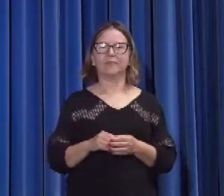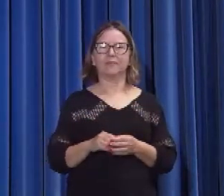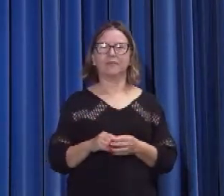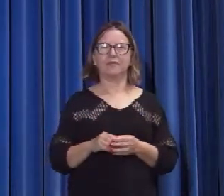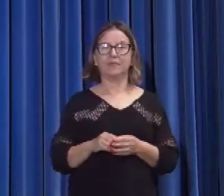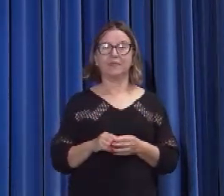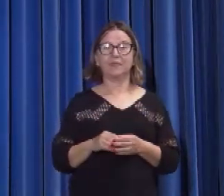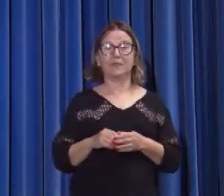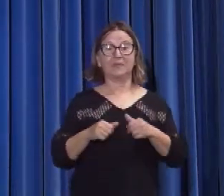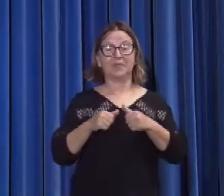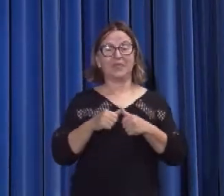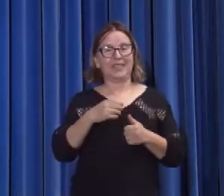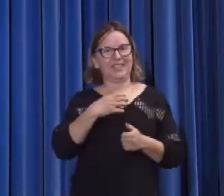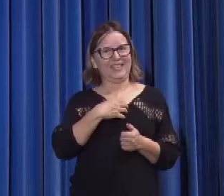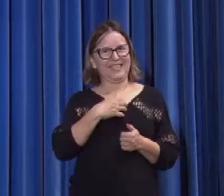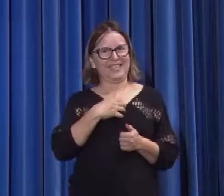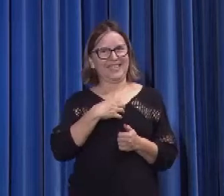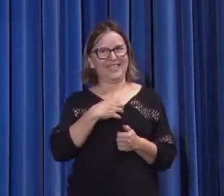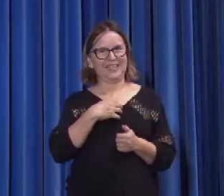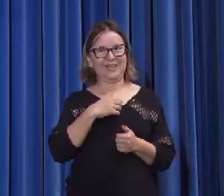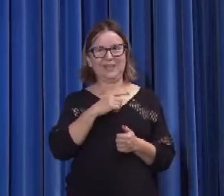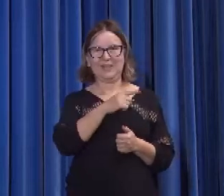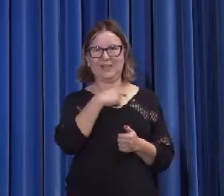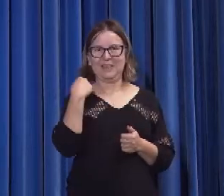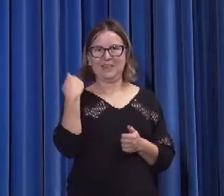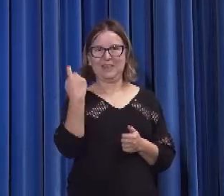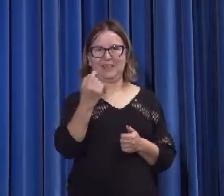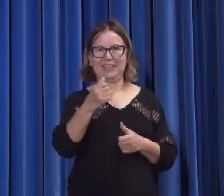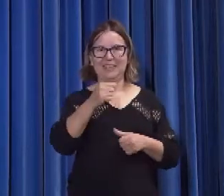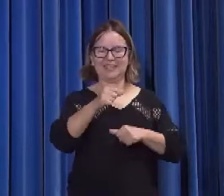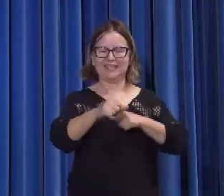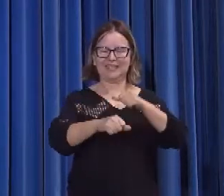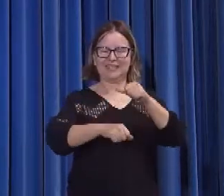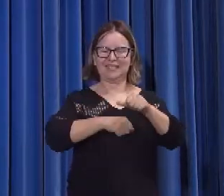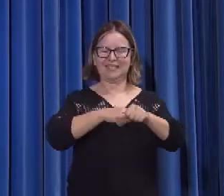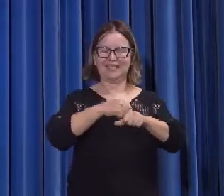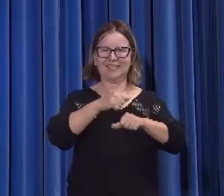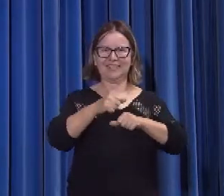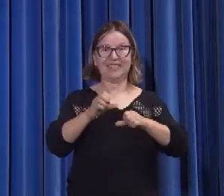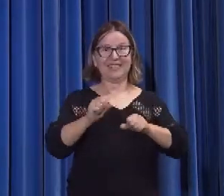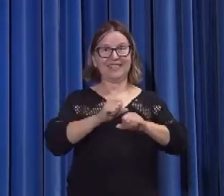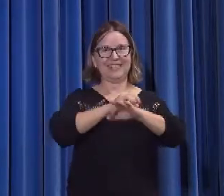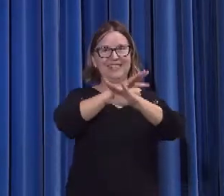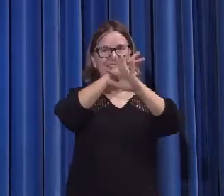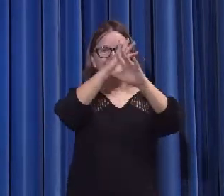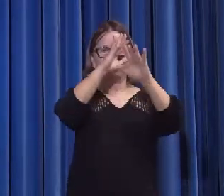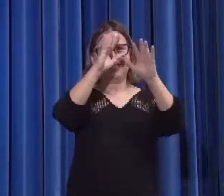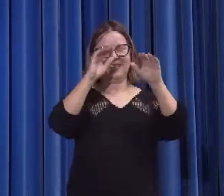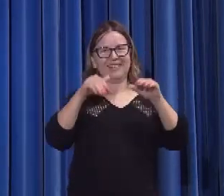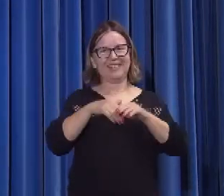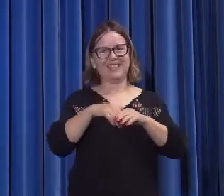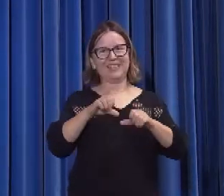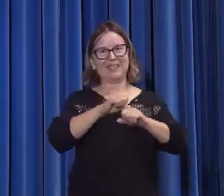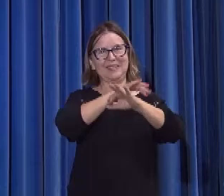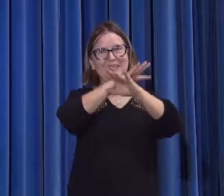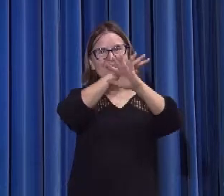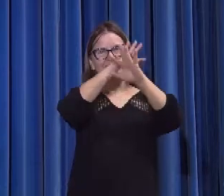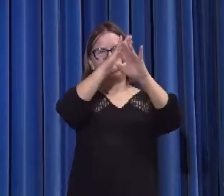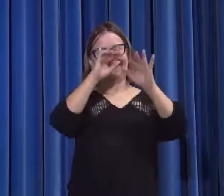dessa maneira nós sejamos transformados, de glória em glória, todos os